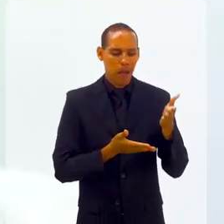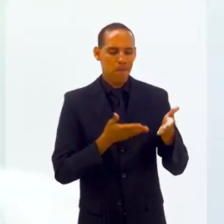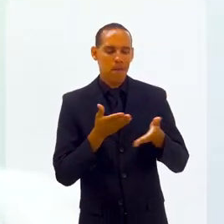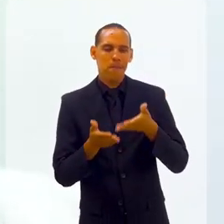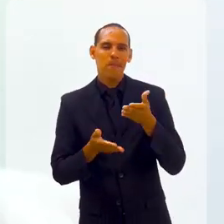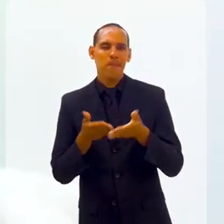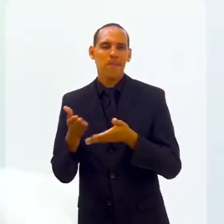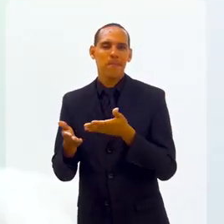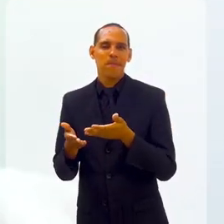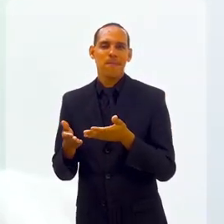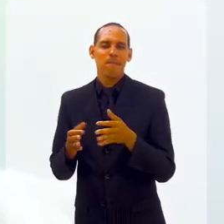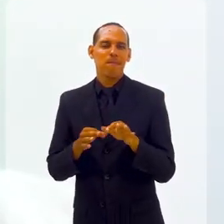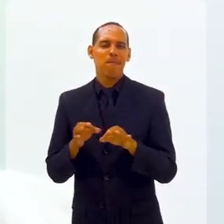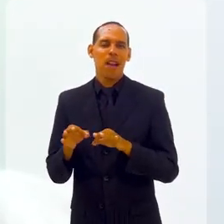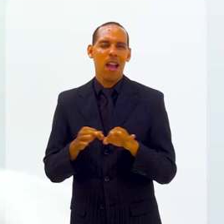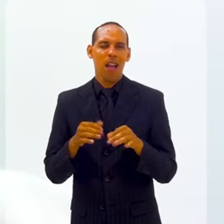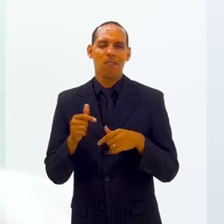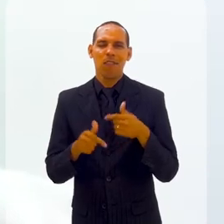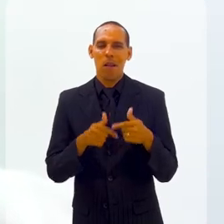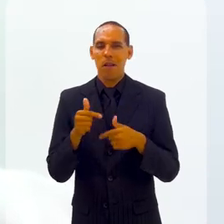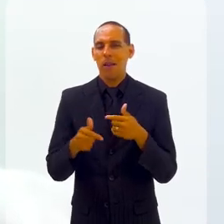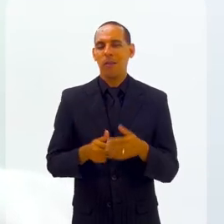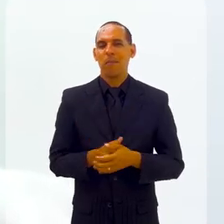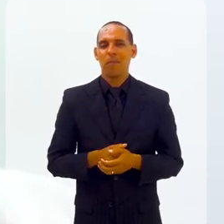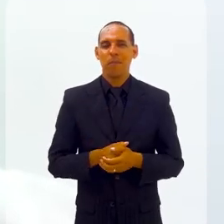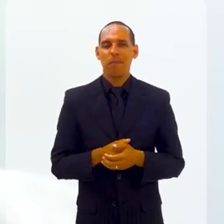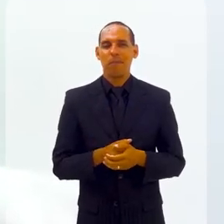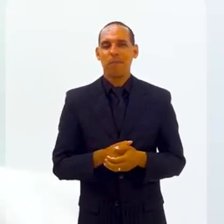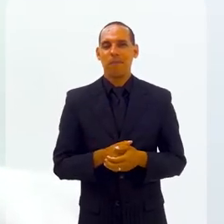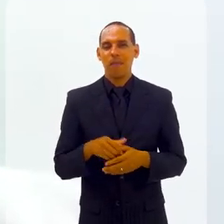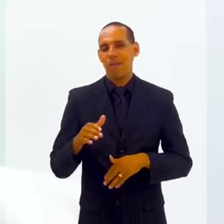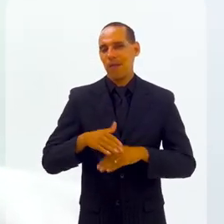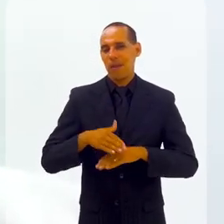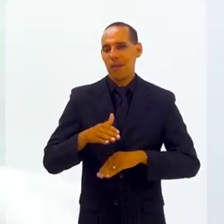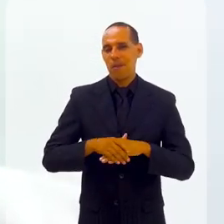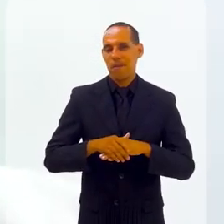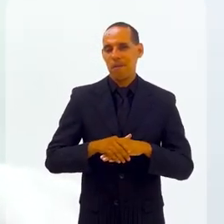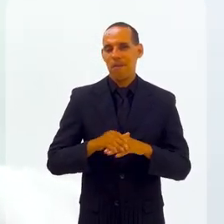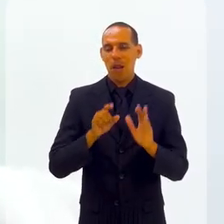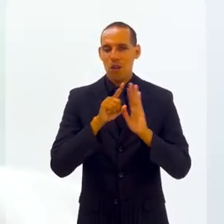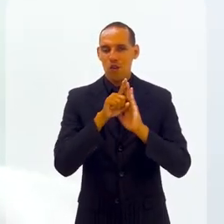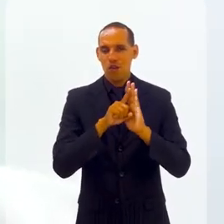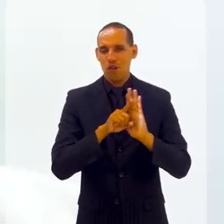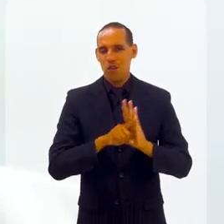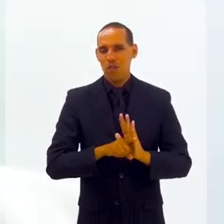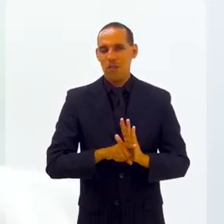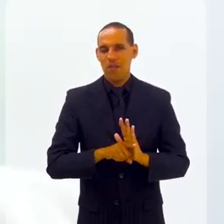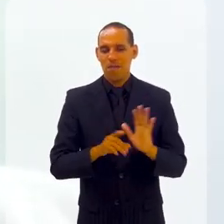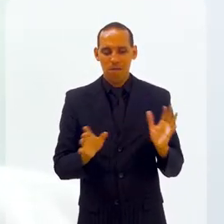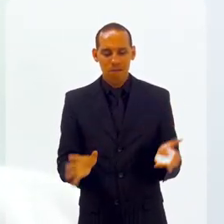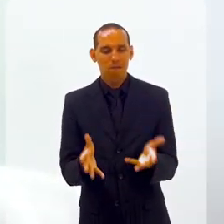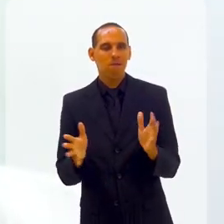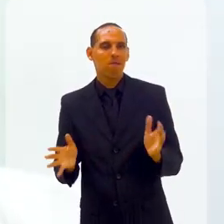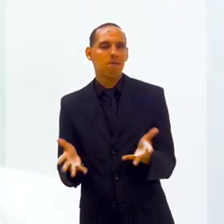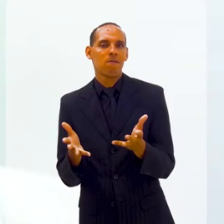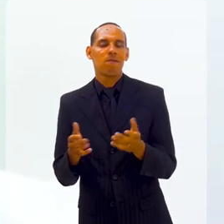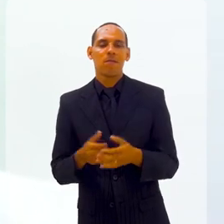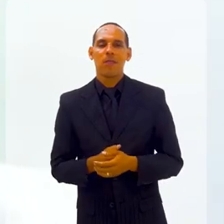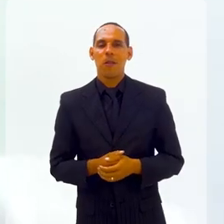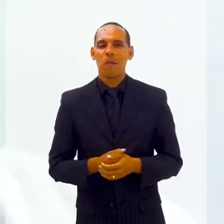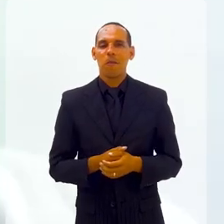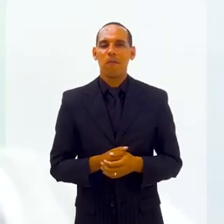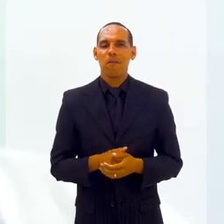toda essa parte de desses planos de trabalho para executar as pesquisas que vão